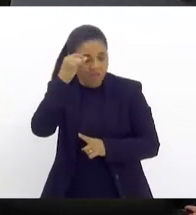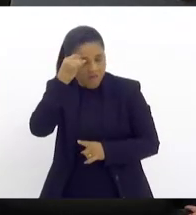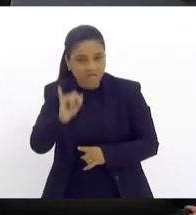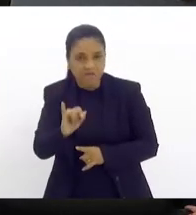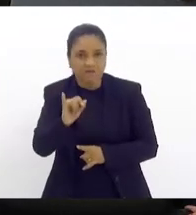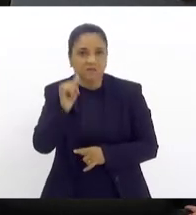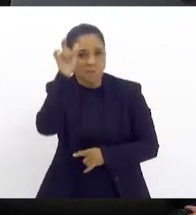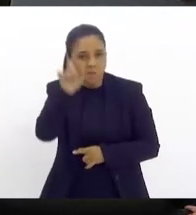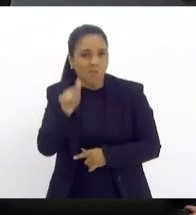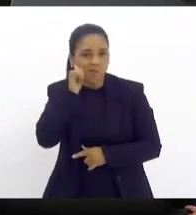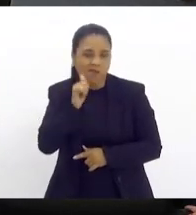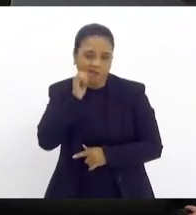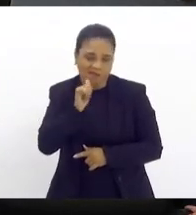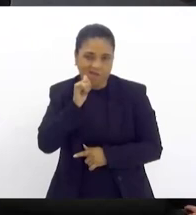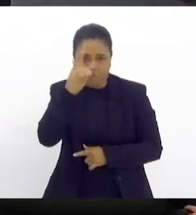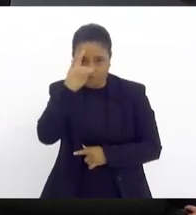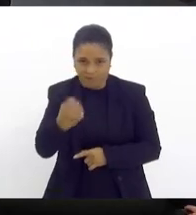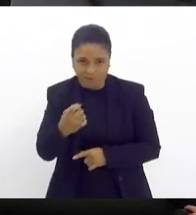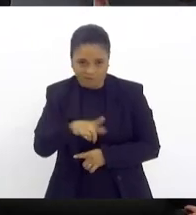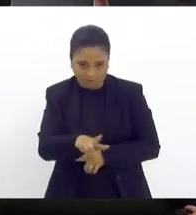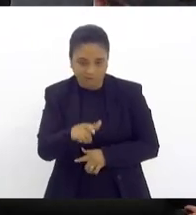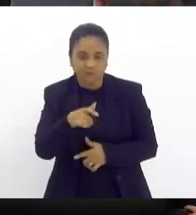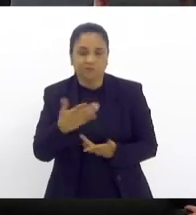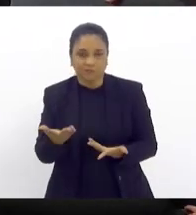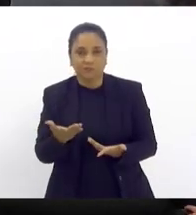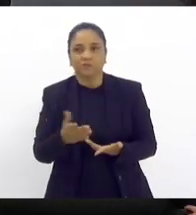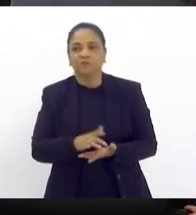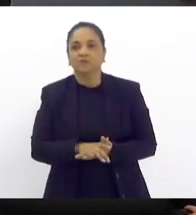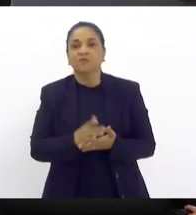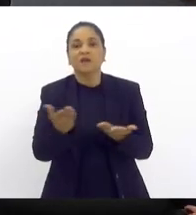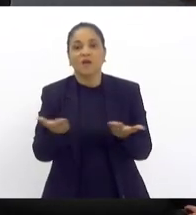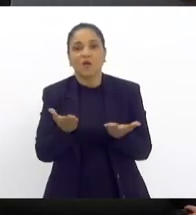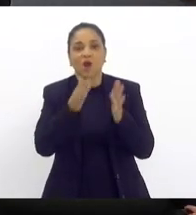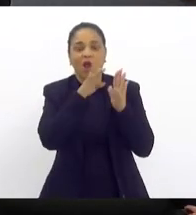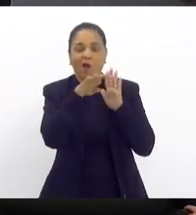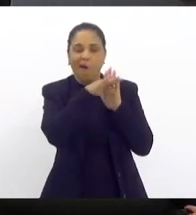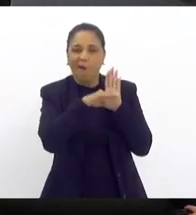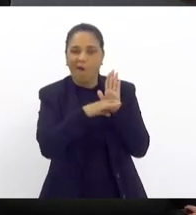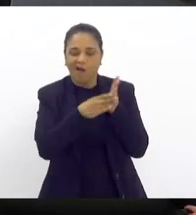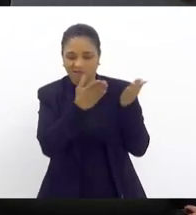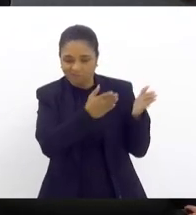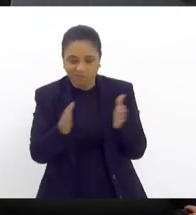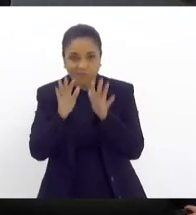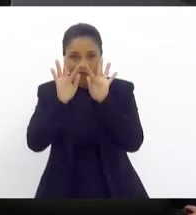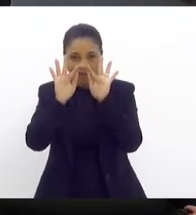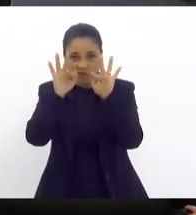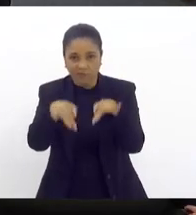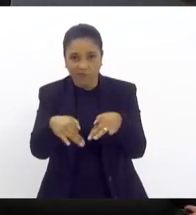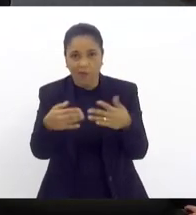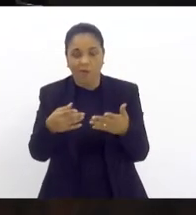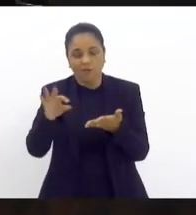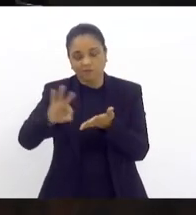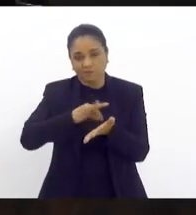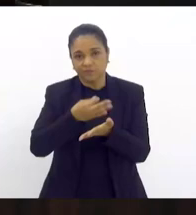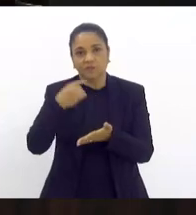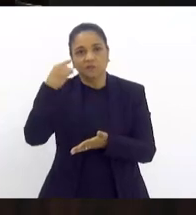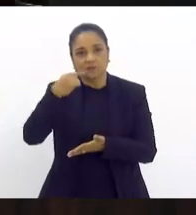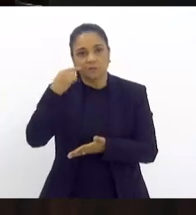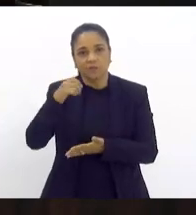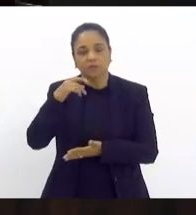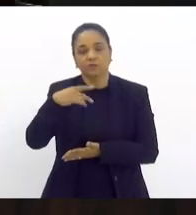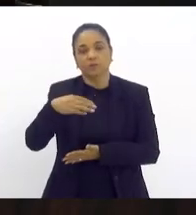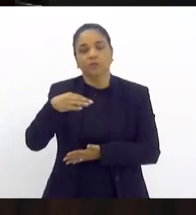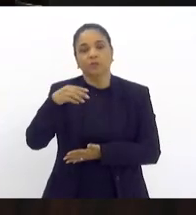obrigado nada mais havendo a tratar na ordem do dia passa-se aos expediente final primeiro oradora inscrito Nobre Deputado Luiz